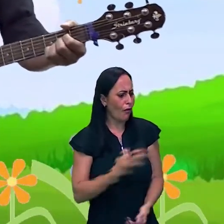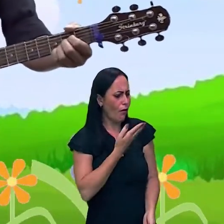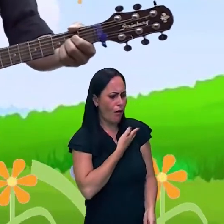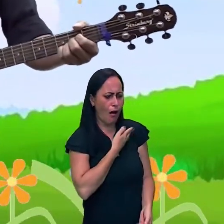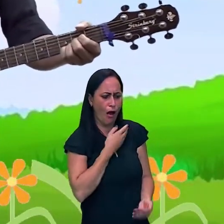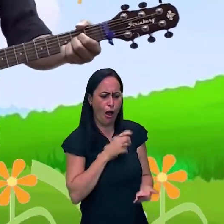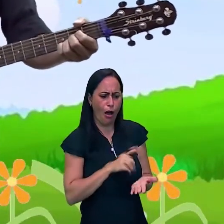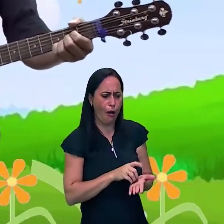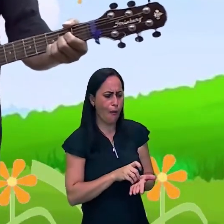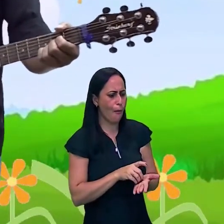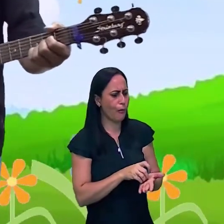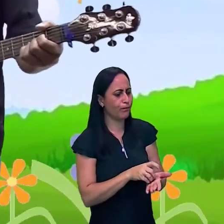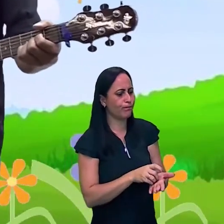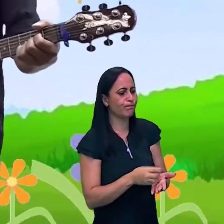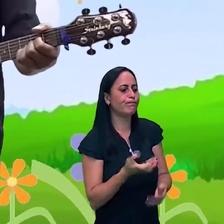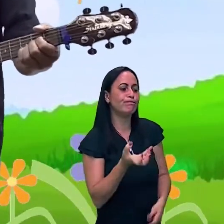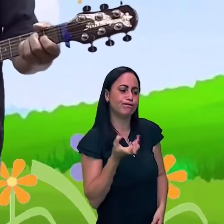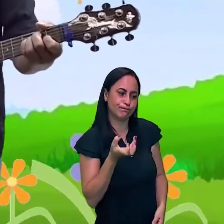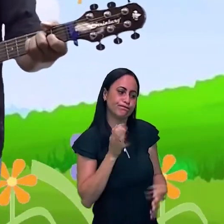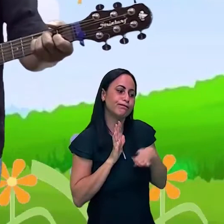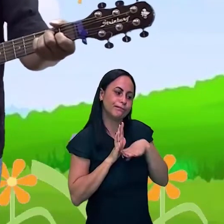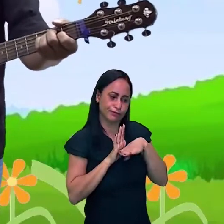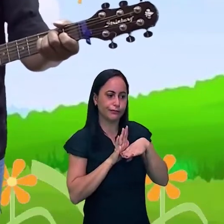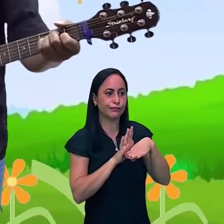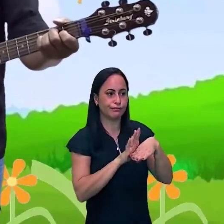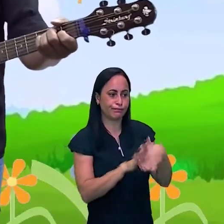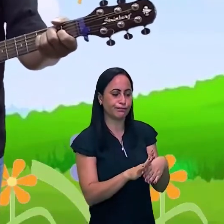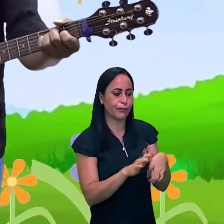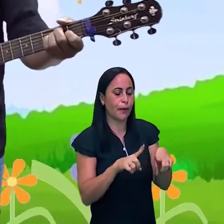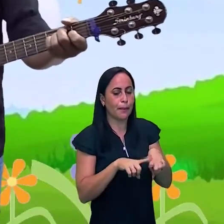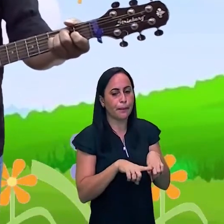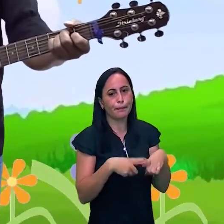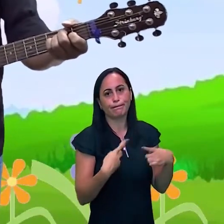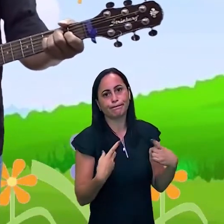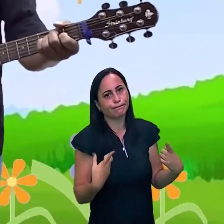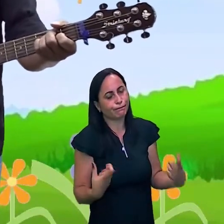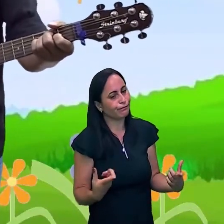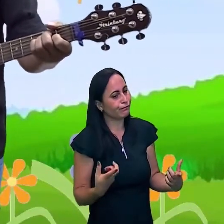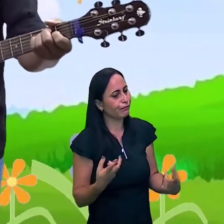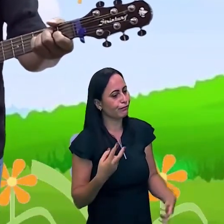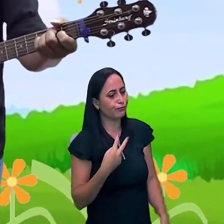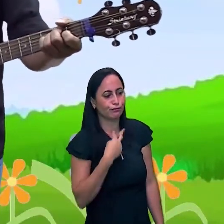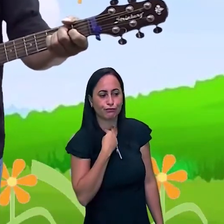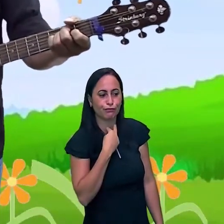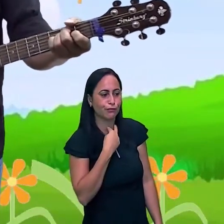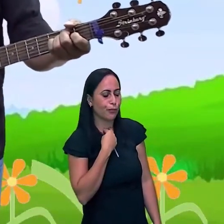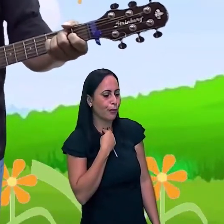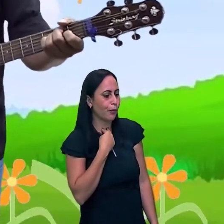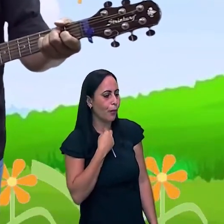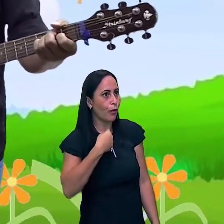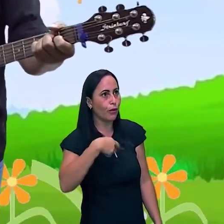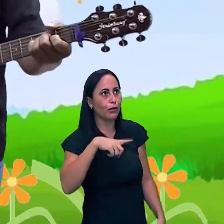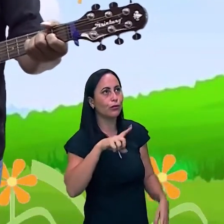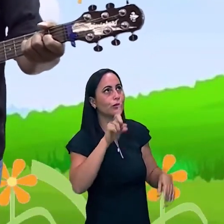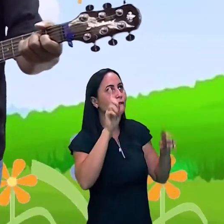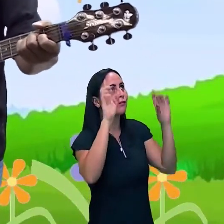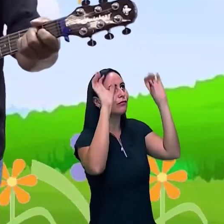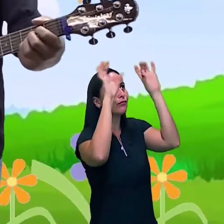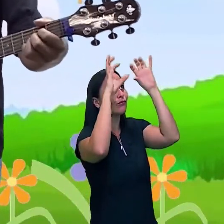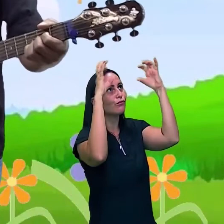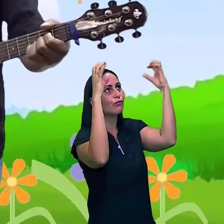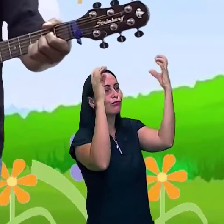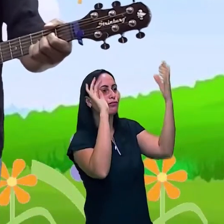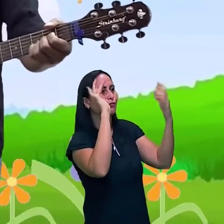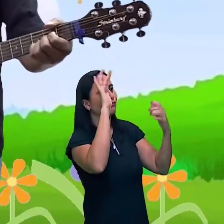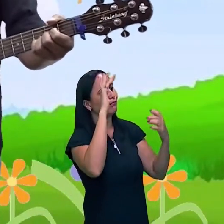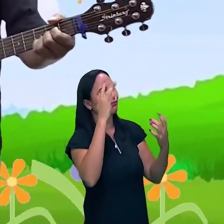Amiga lagarta, gostaria de ajudar, mas nunca pude no céu